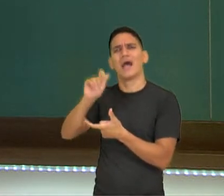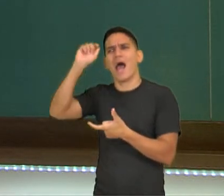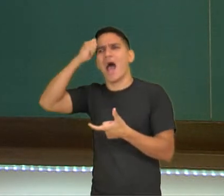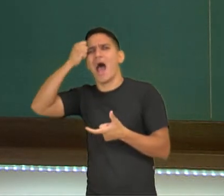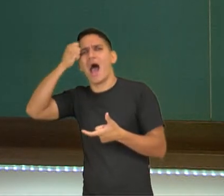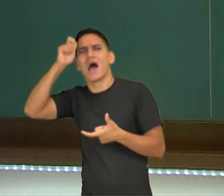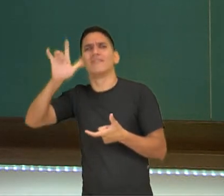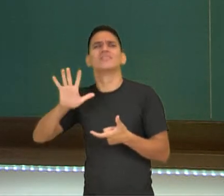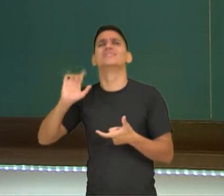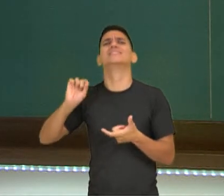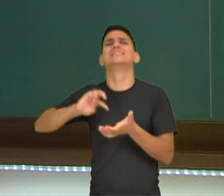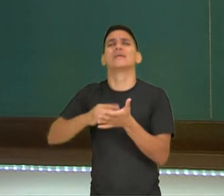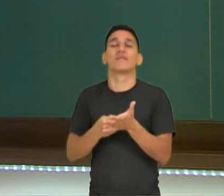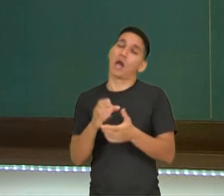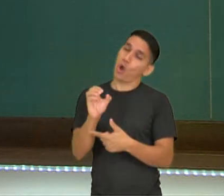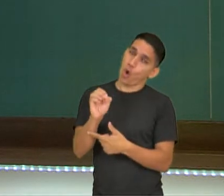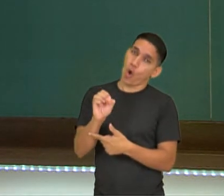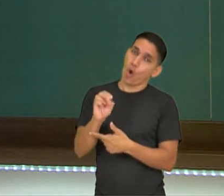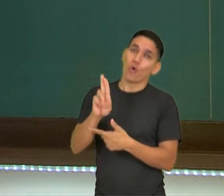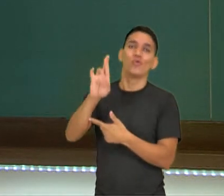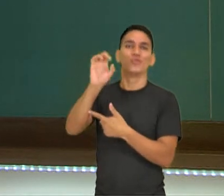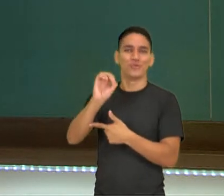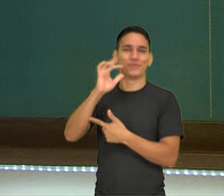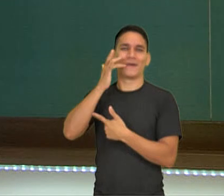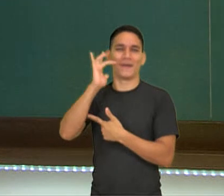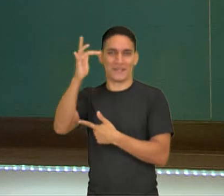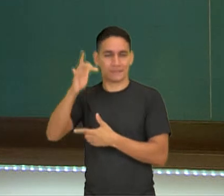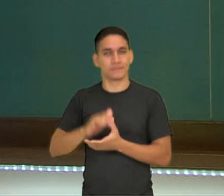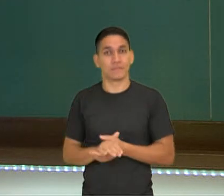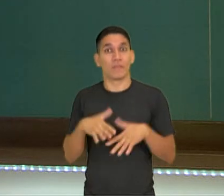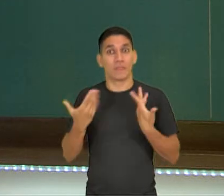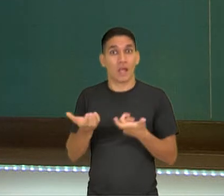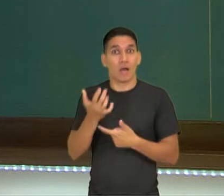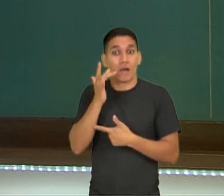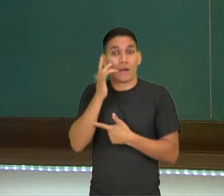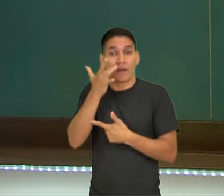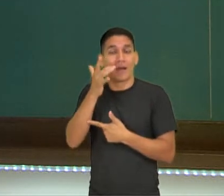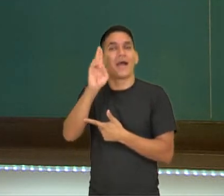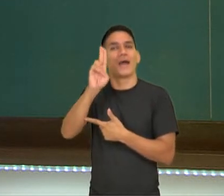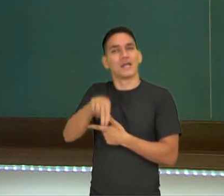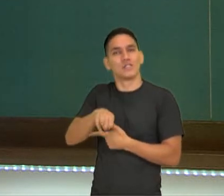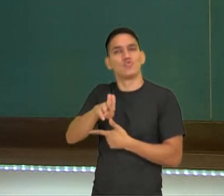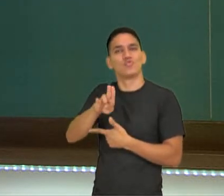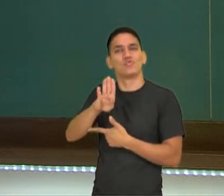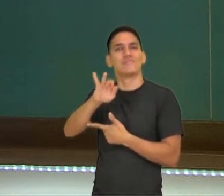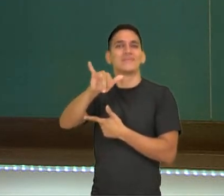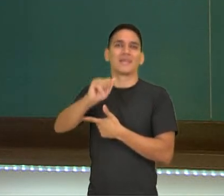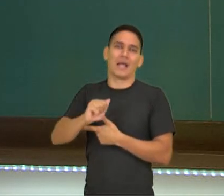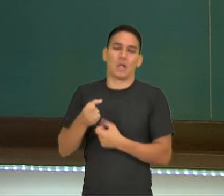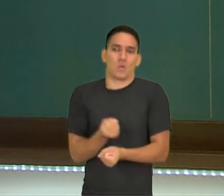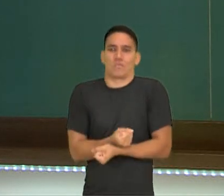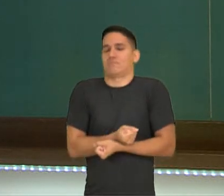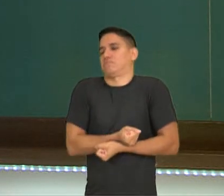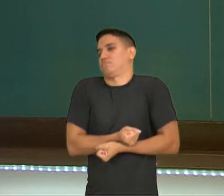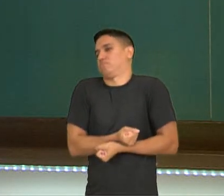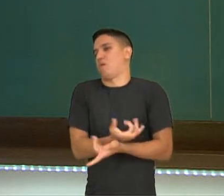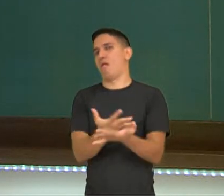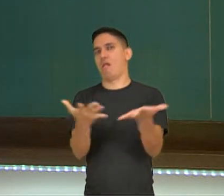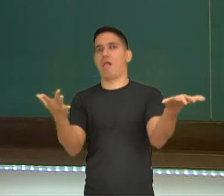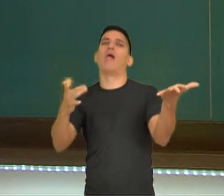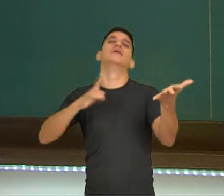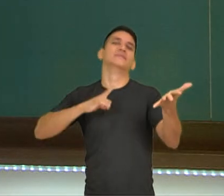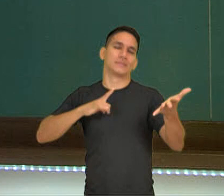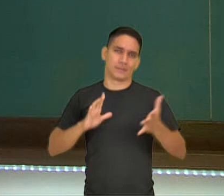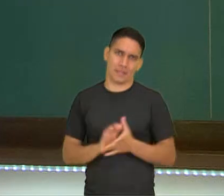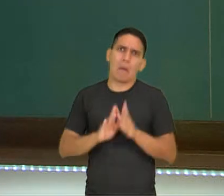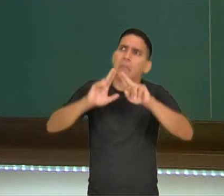significa ouro. Então a palavra Núbia significa ouro, por causa da quantia de ouro. É claro que o Império Romano é